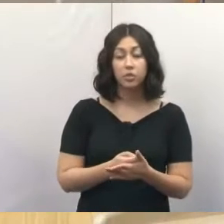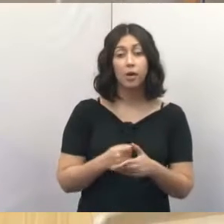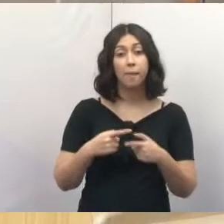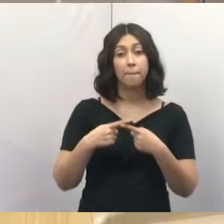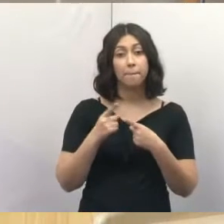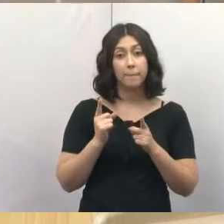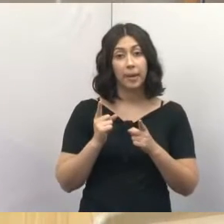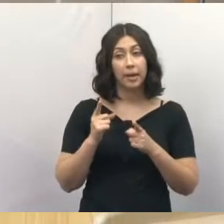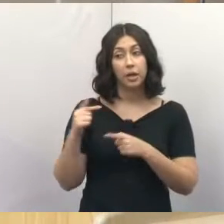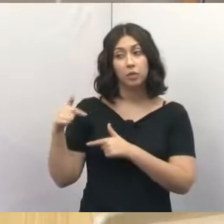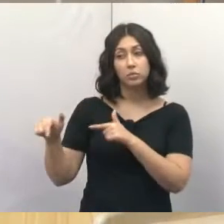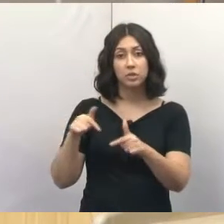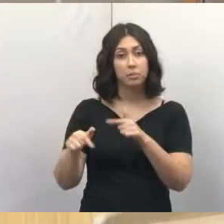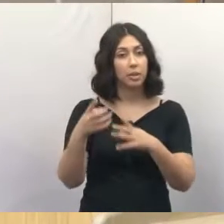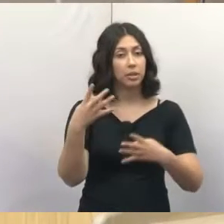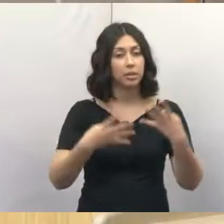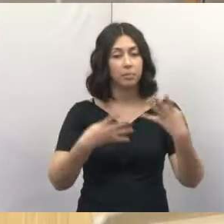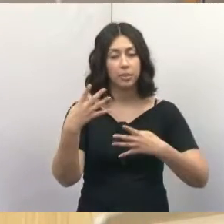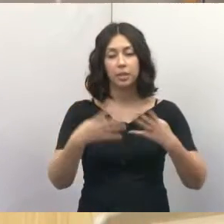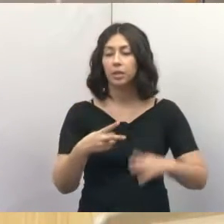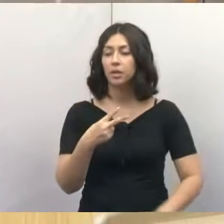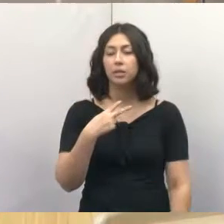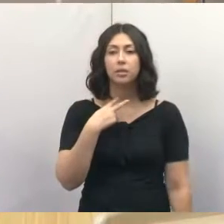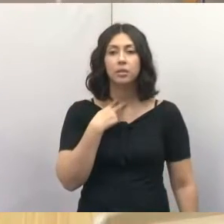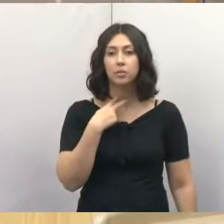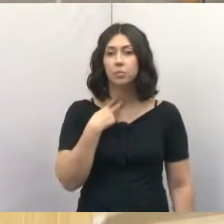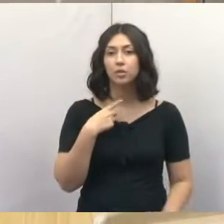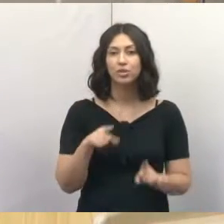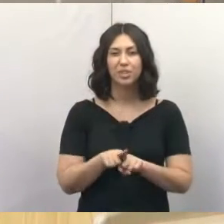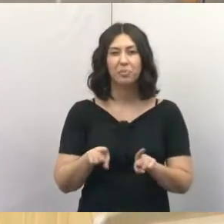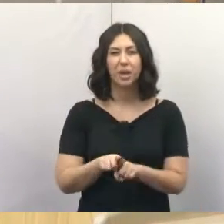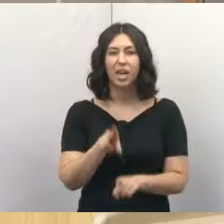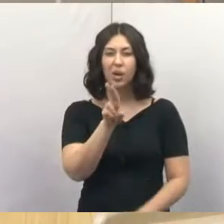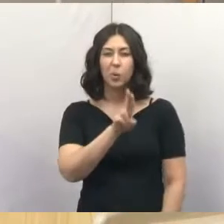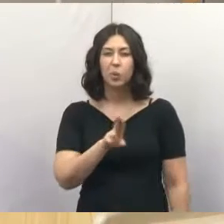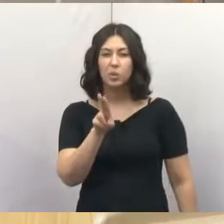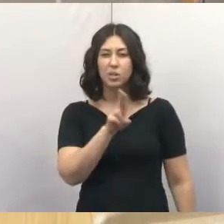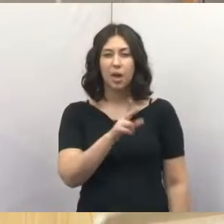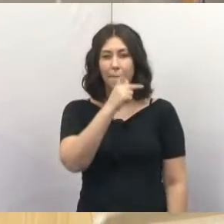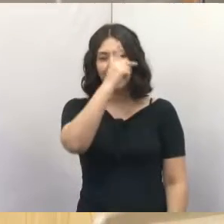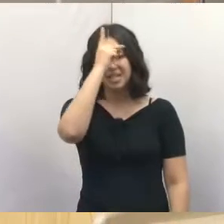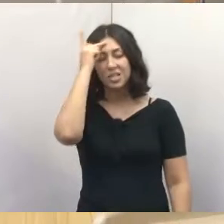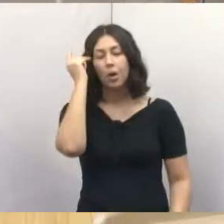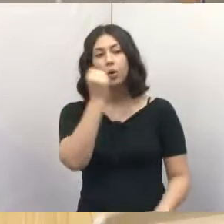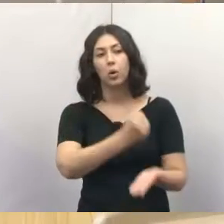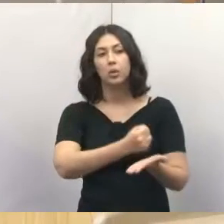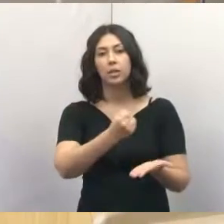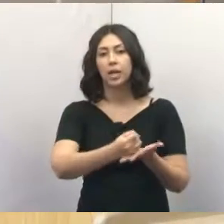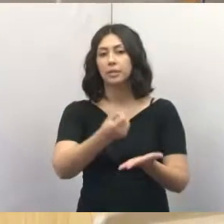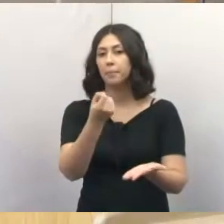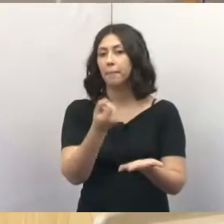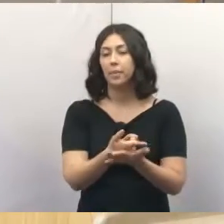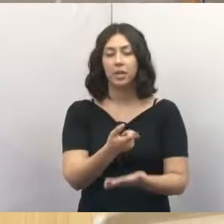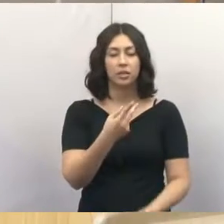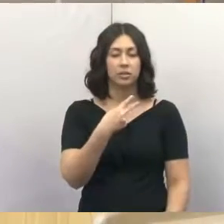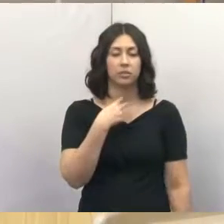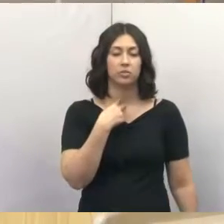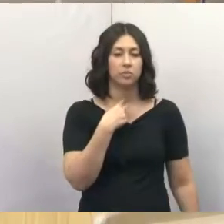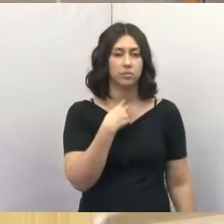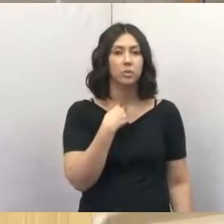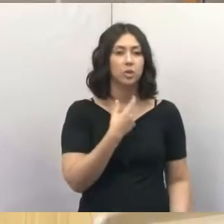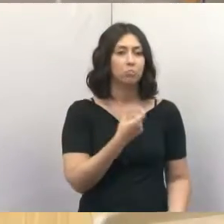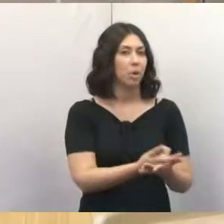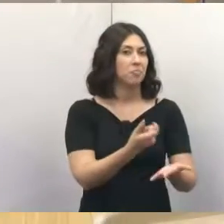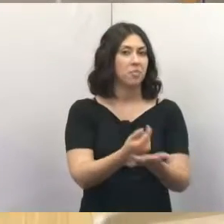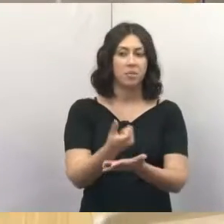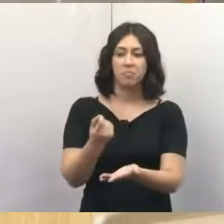no andamento dos trabalhos da Casa, não implique na contratação de pessoal, fornecimento de transporte ou qualquer outra despesa que